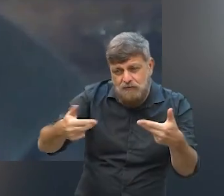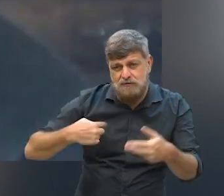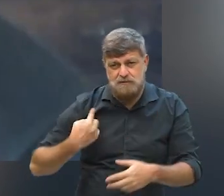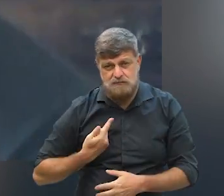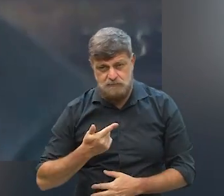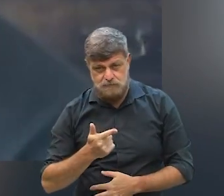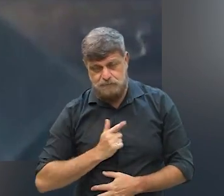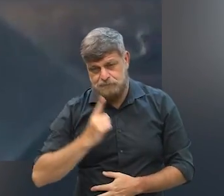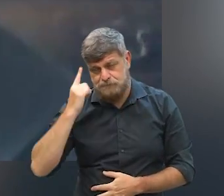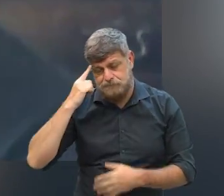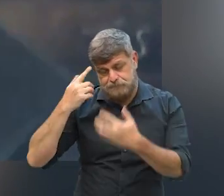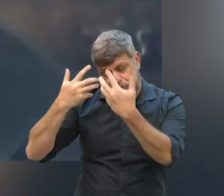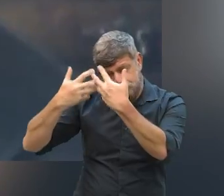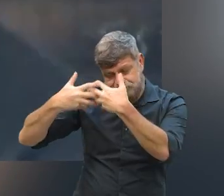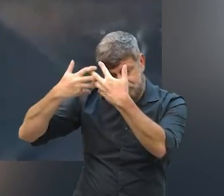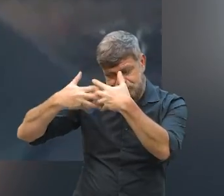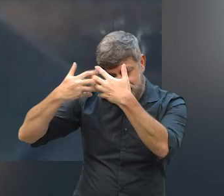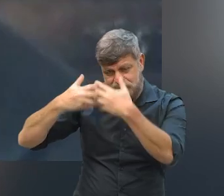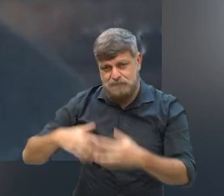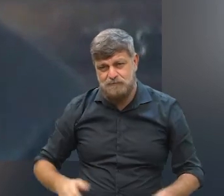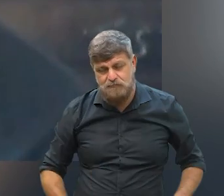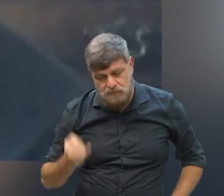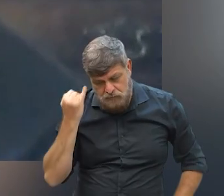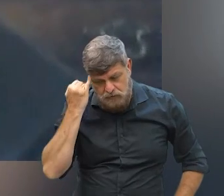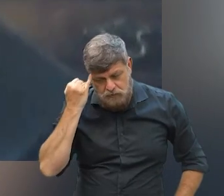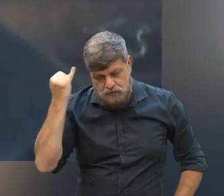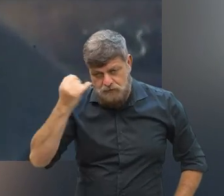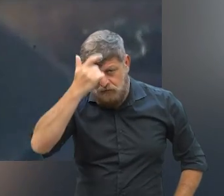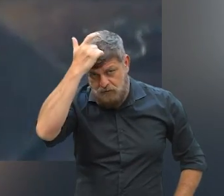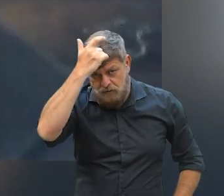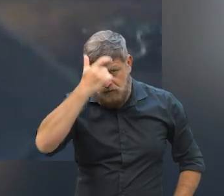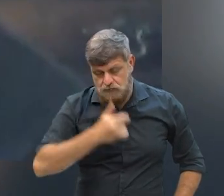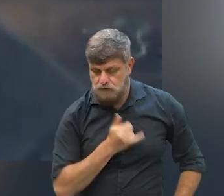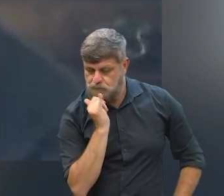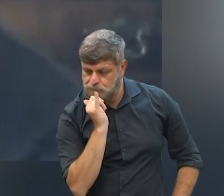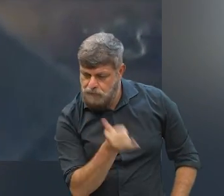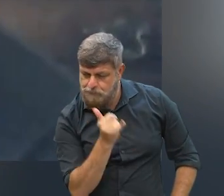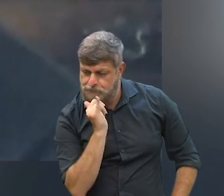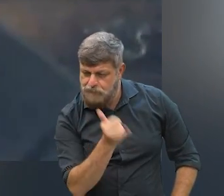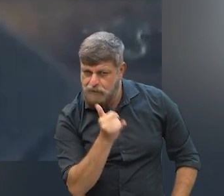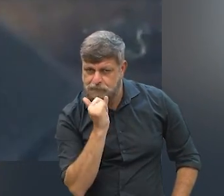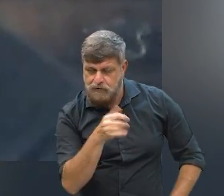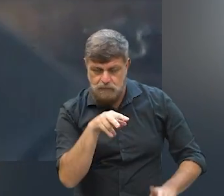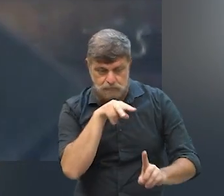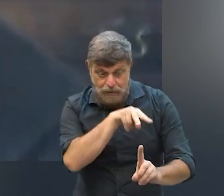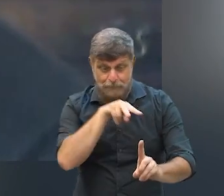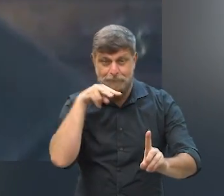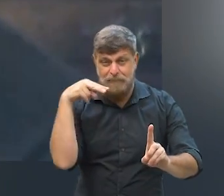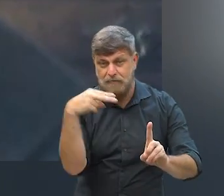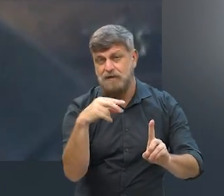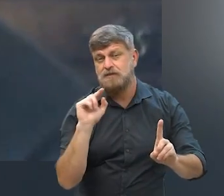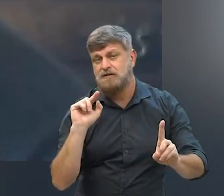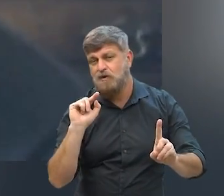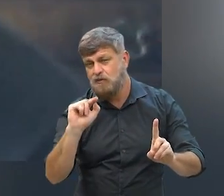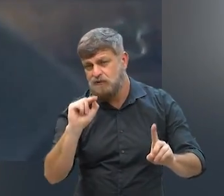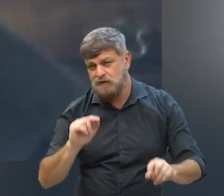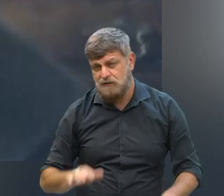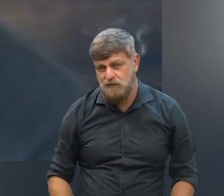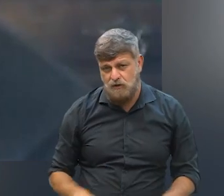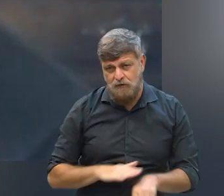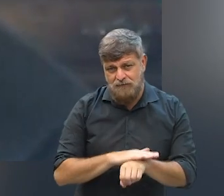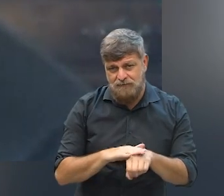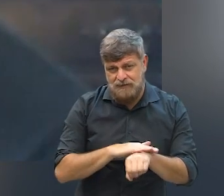que pensar para essa ideia, eu estou falando bastante nessa perspectiva, também com o pessoal